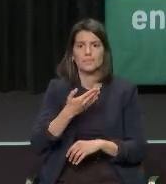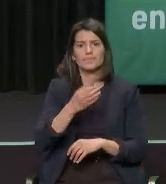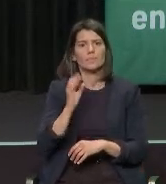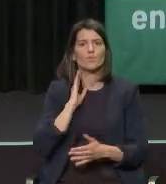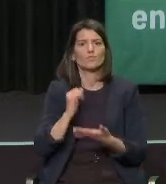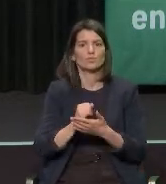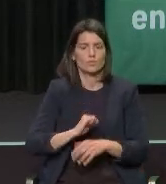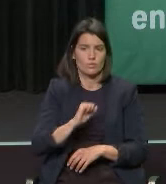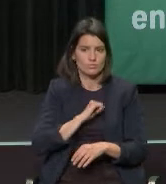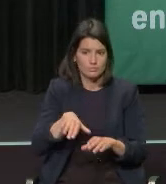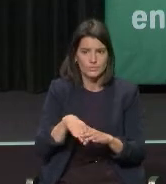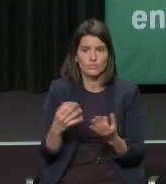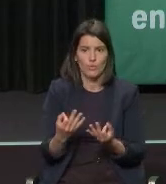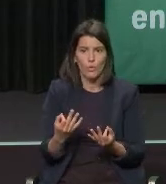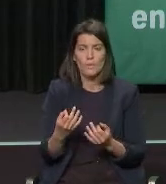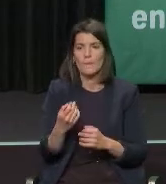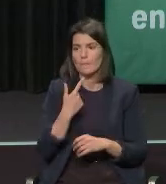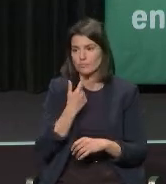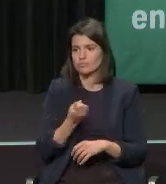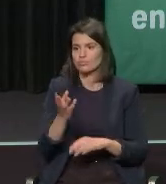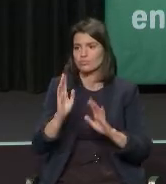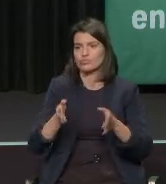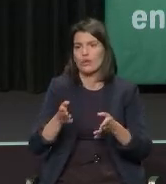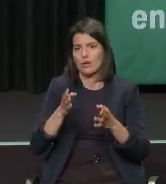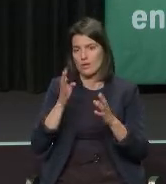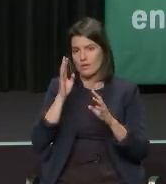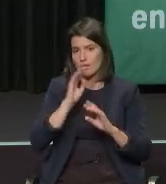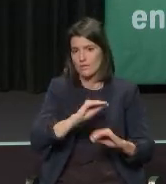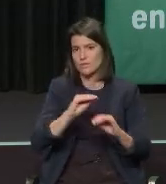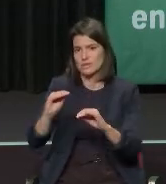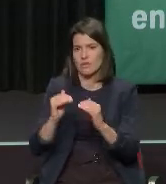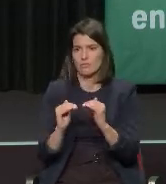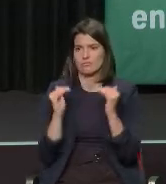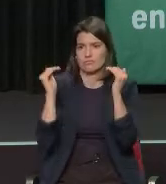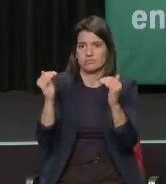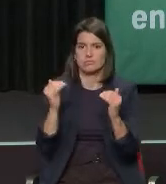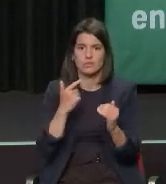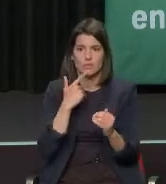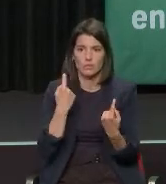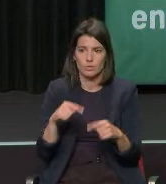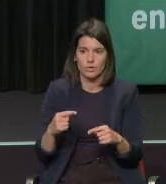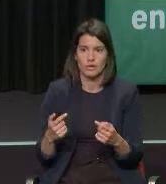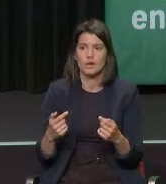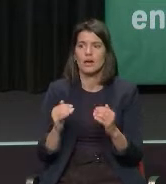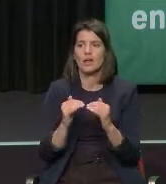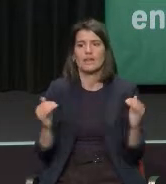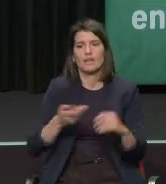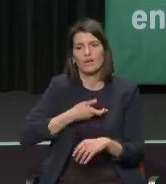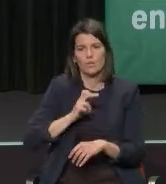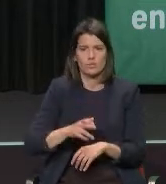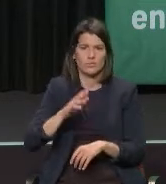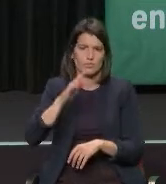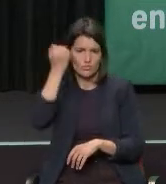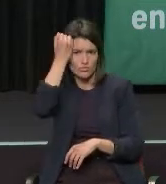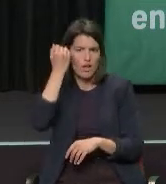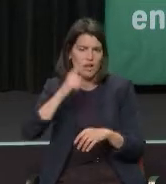funcionários, muitos dos quais já têm formações avançadas no nível de doutoramentos e mestrados.